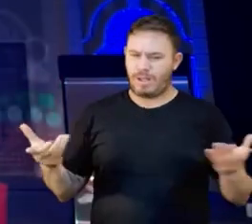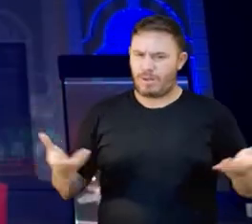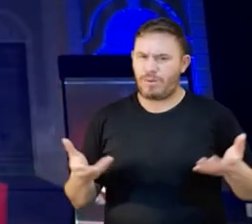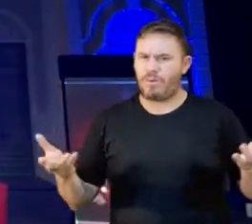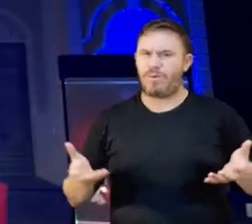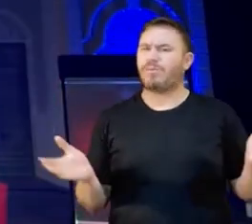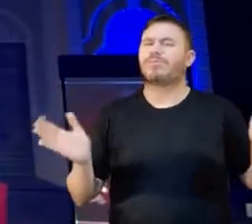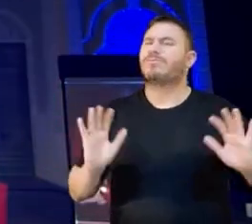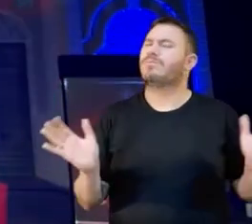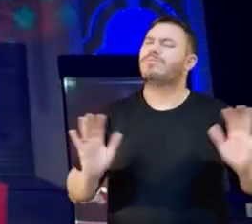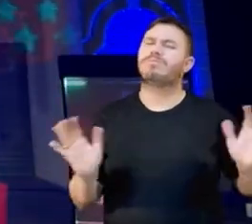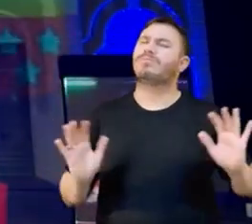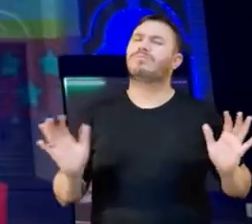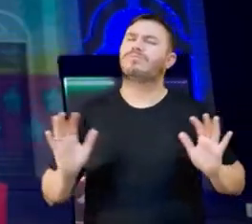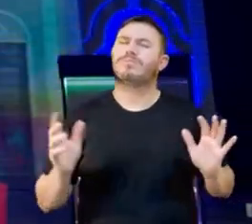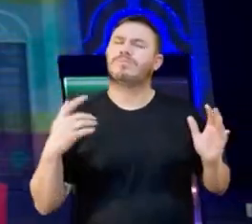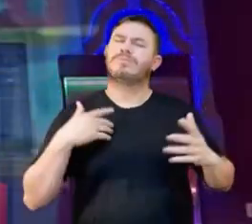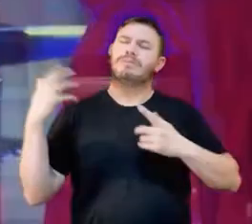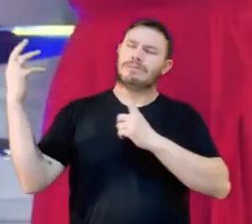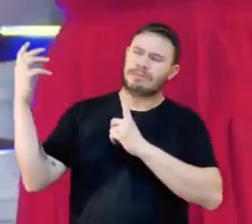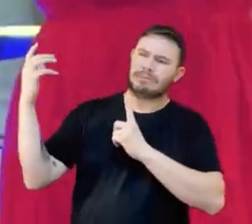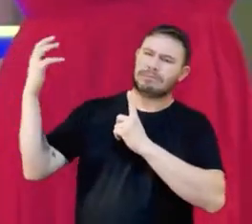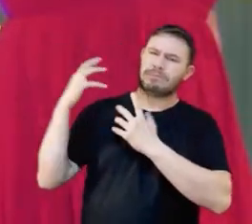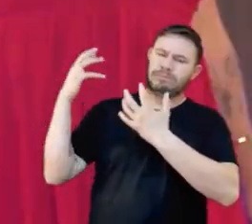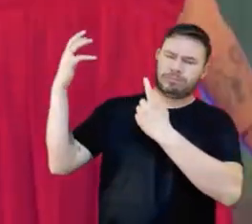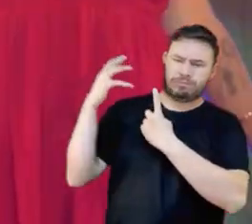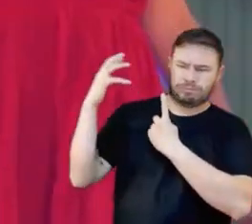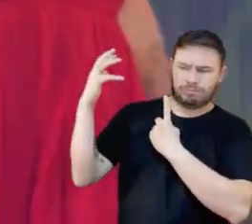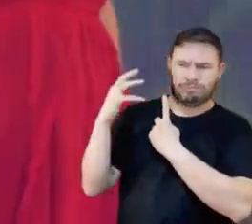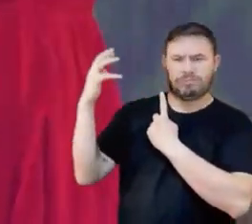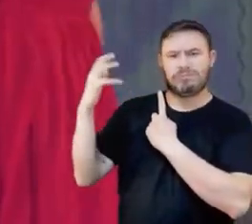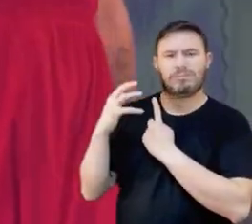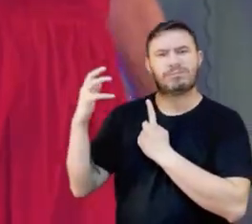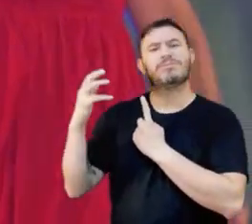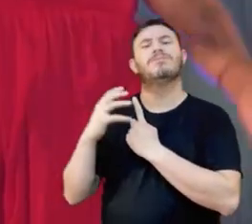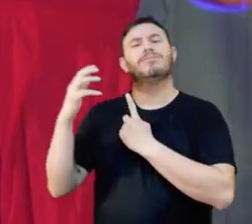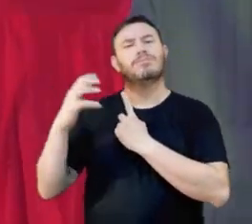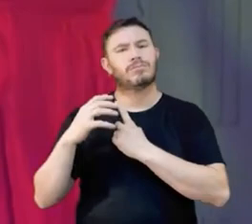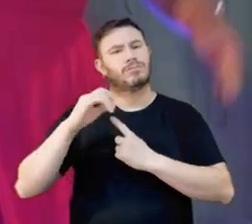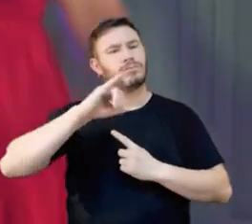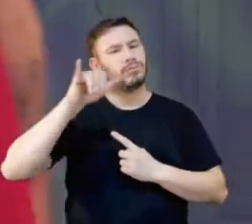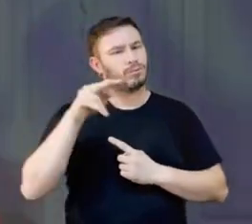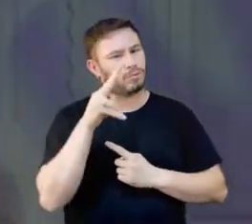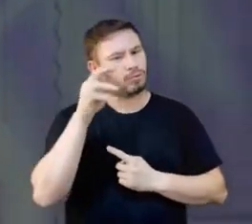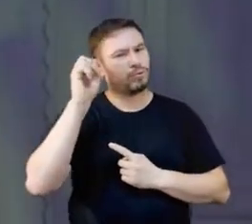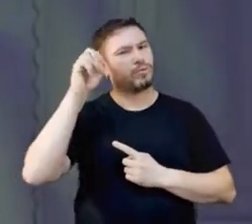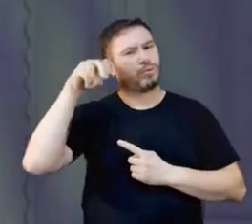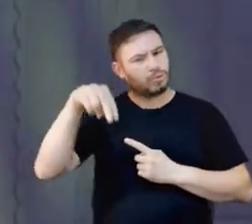andou mexendo com a gente, sim, John,